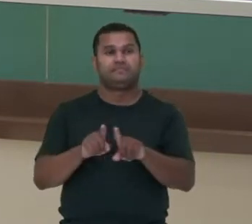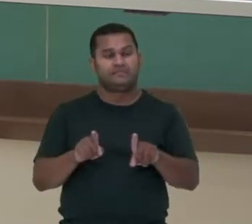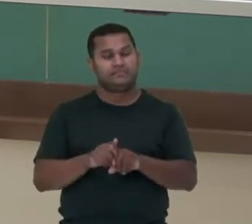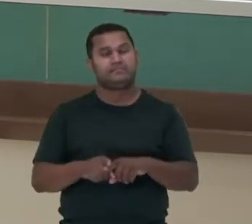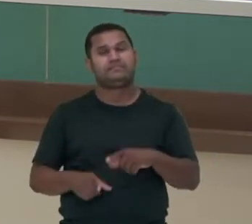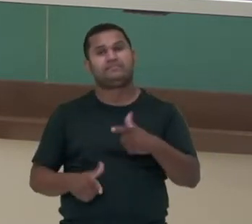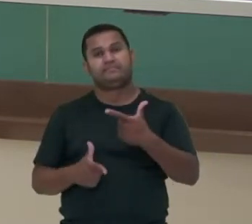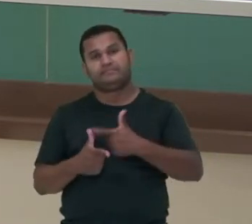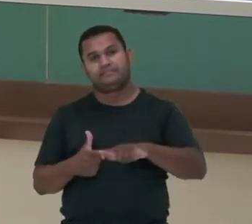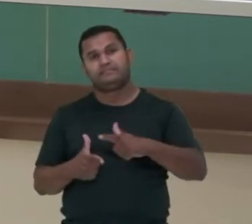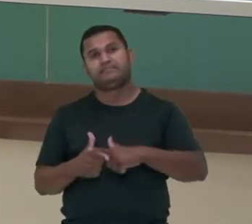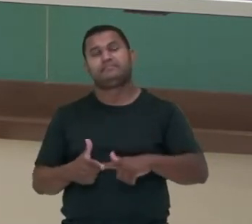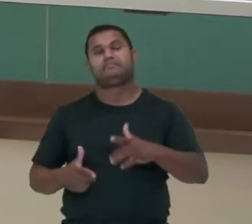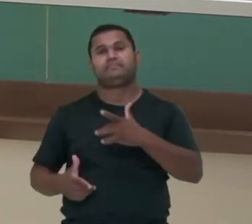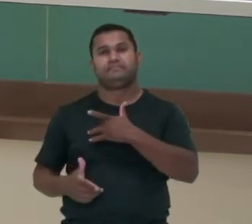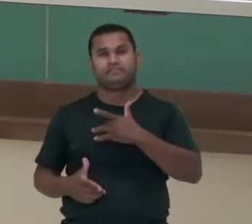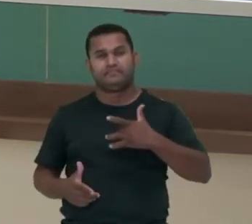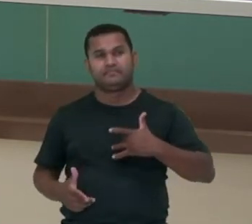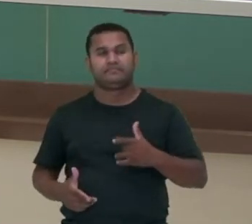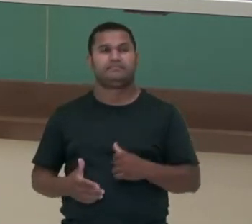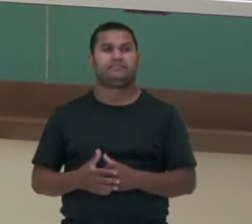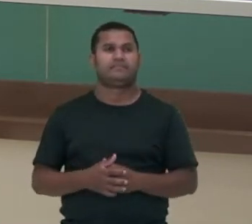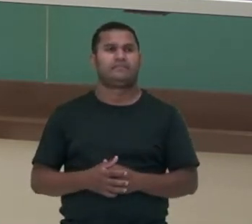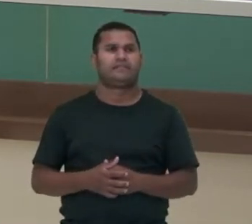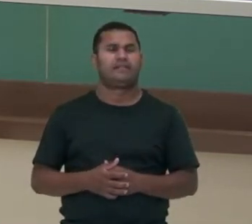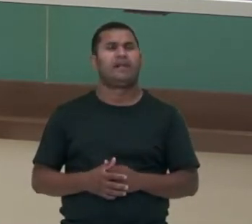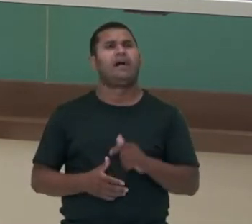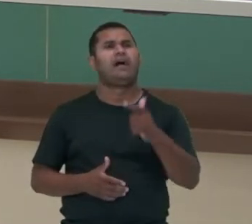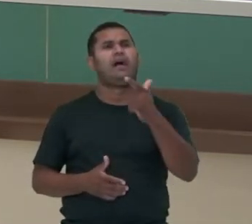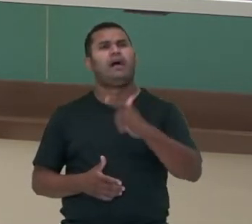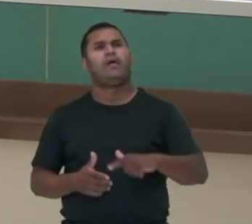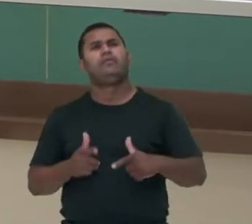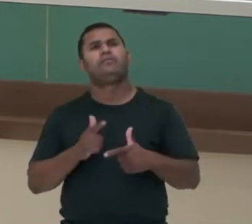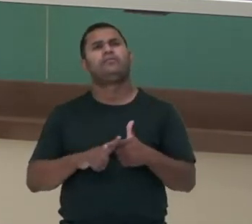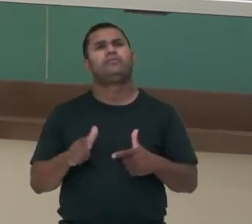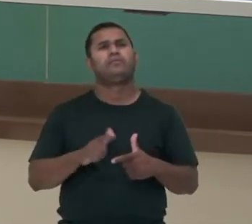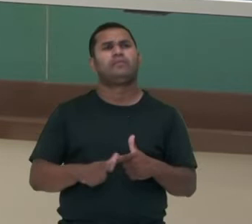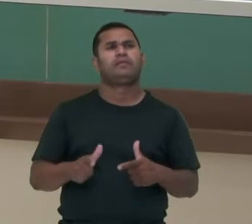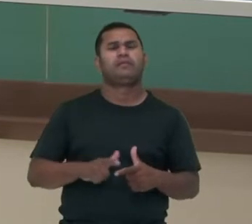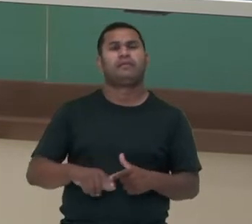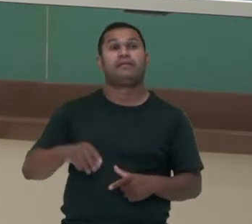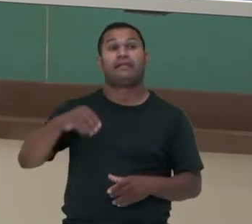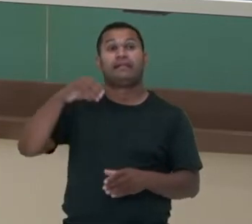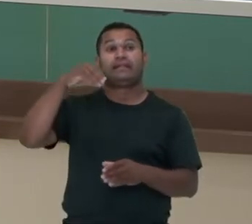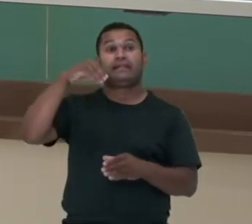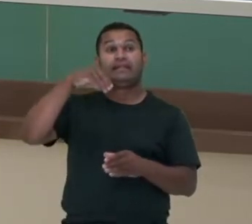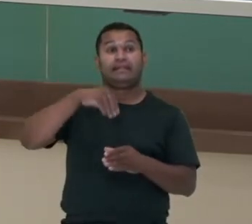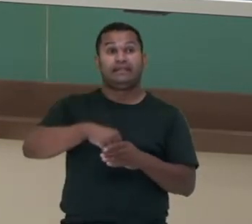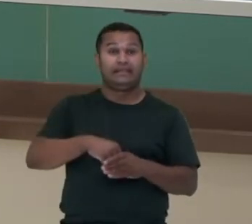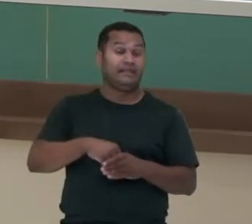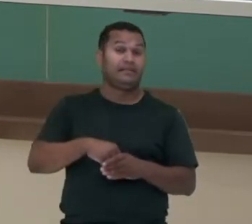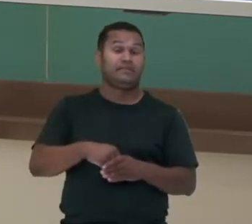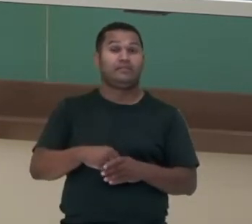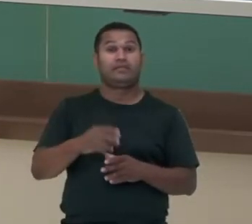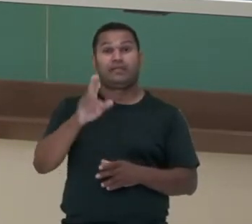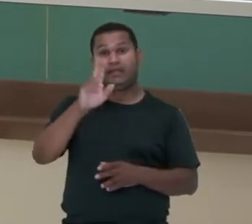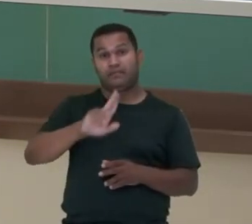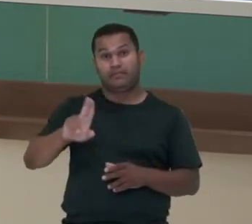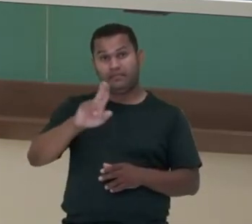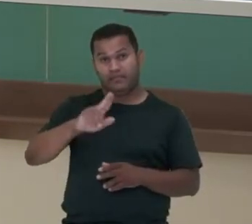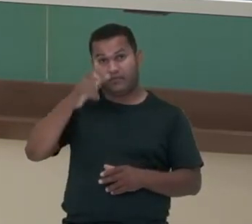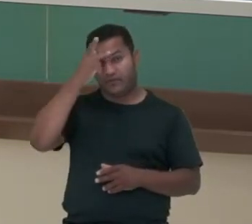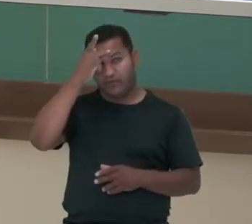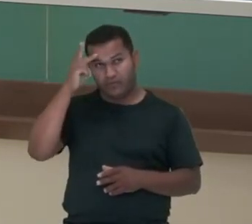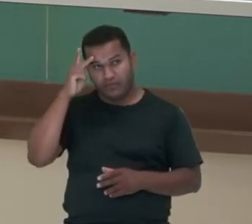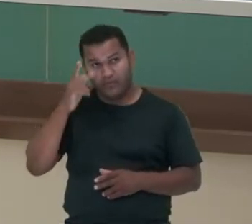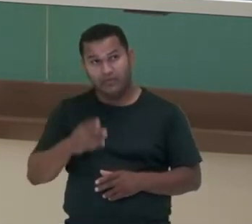o epigenoma. Alguns exemplos de agentes que alteram pode ser metais pesados, que vão ficar para sempre ali no organismo, como por